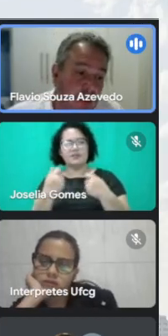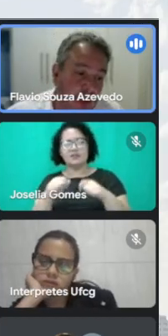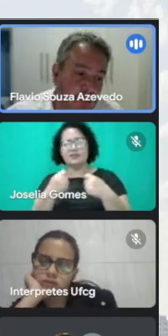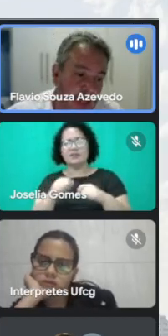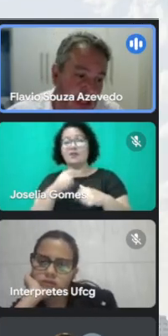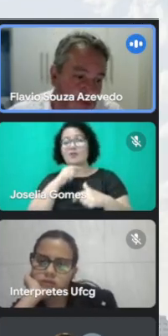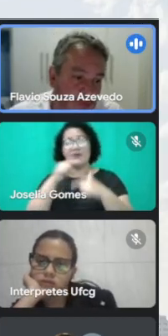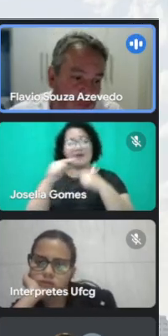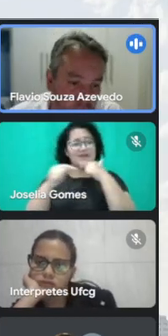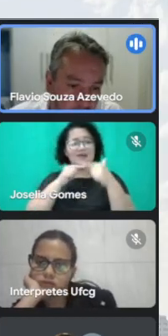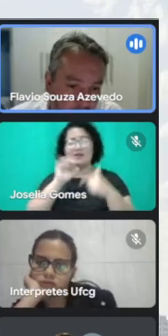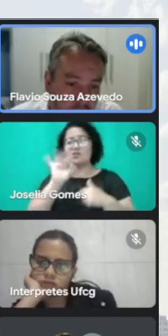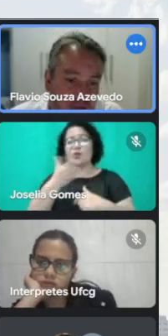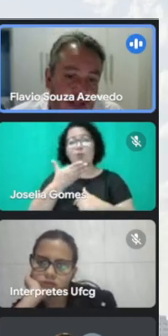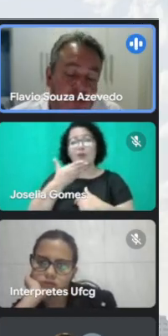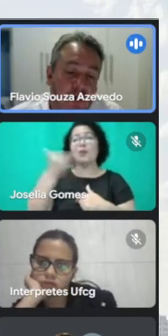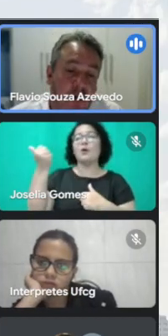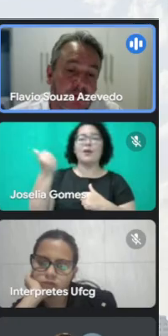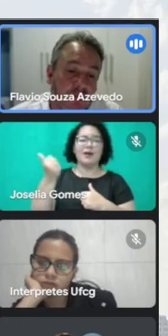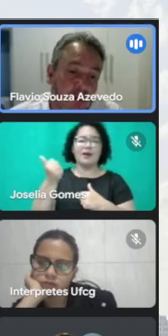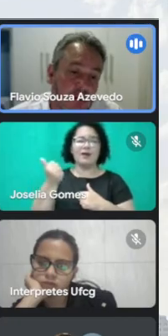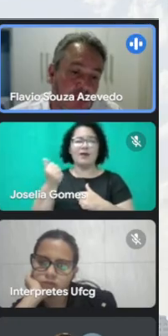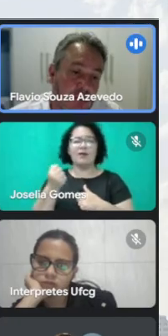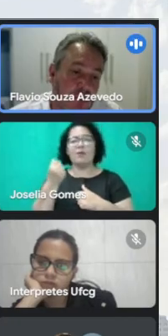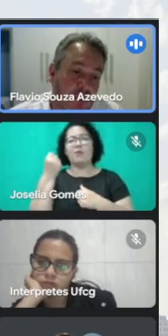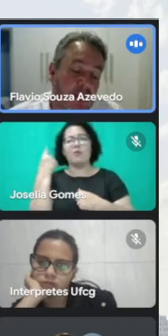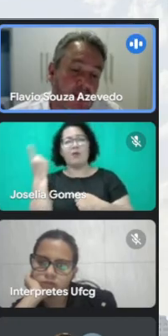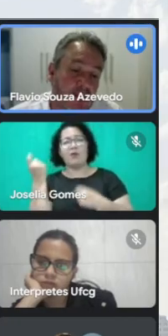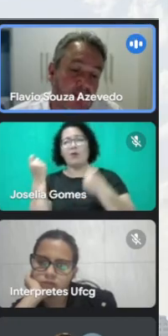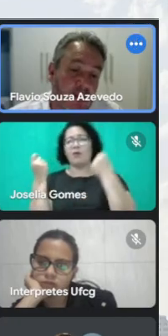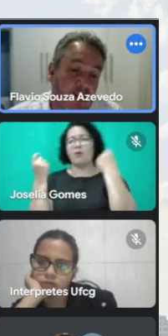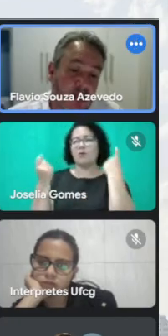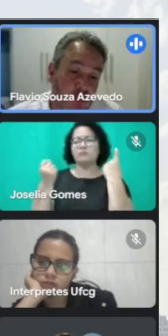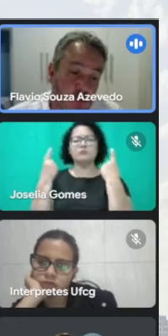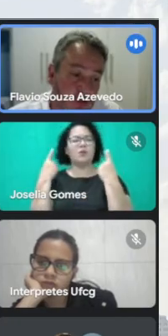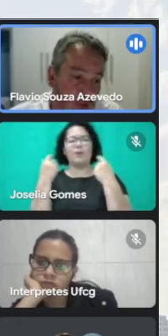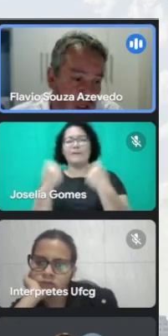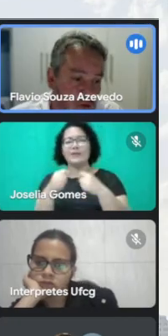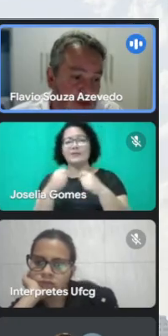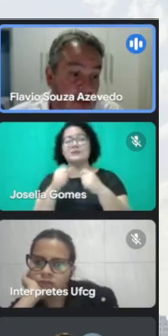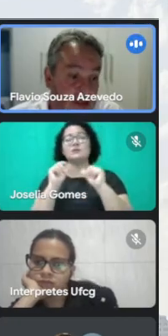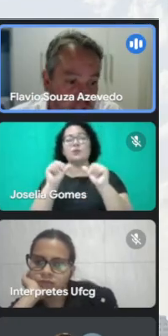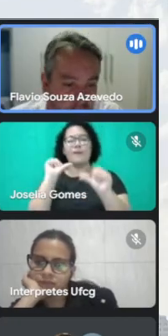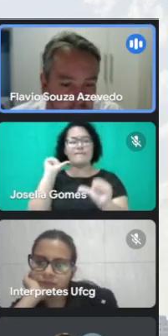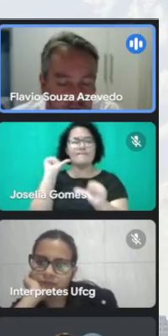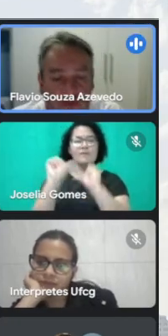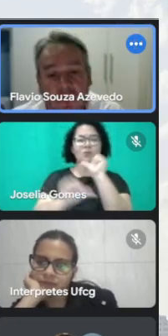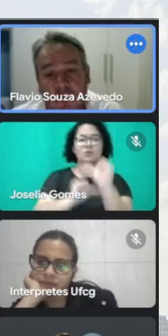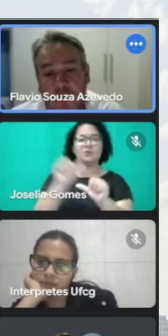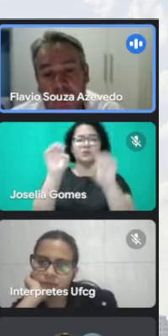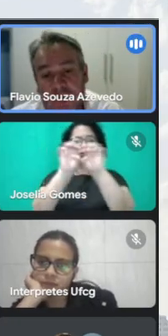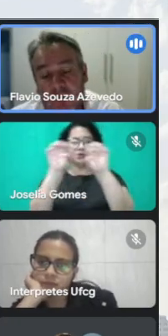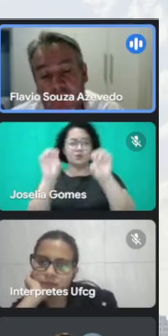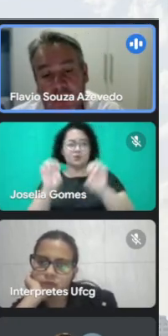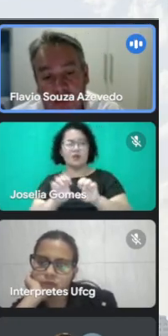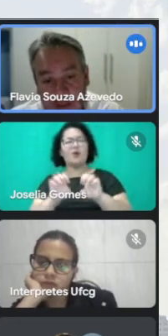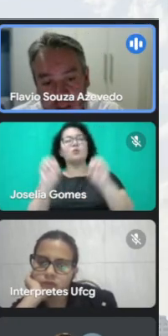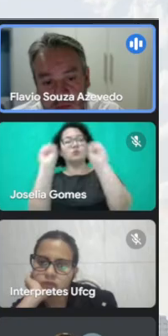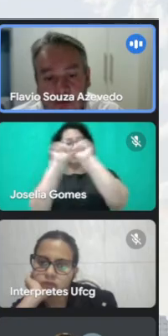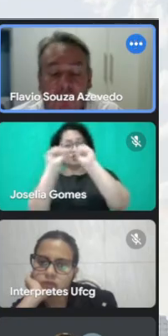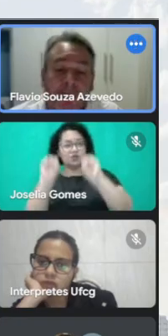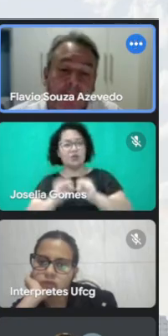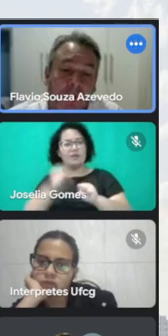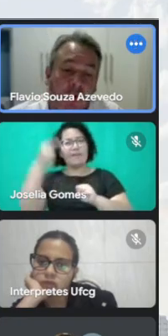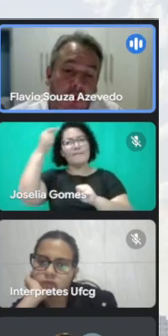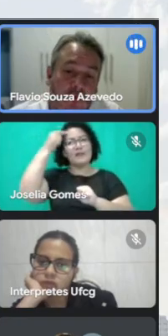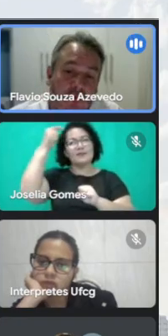adianta melhoramento pontual, tem que ser uma mudança estrutural, sistêmica, né, o pensamento